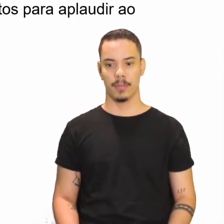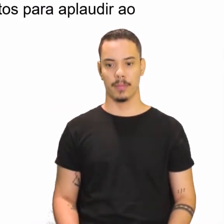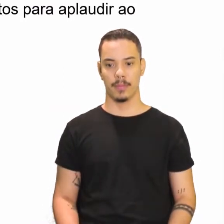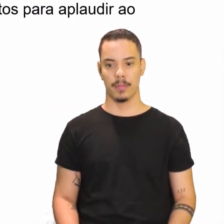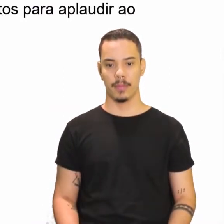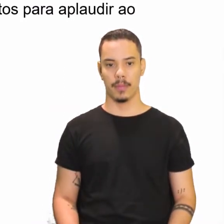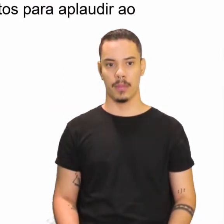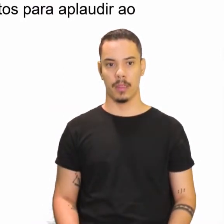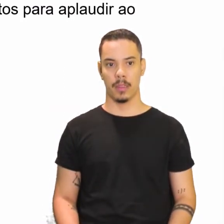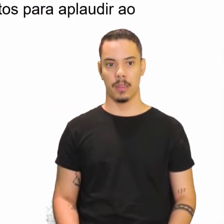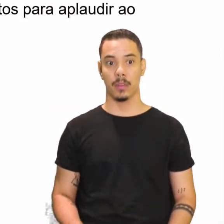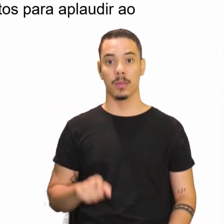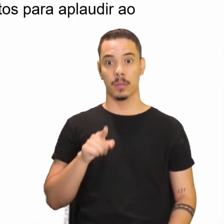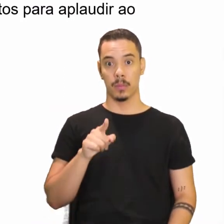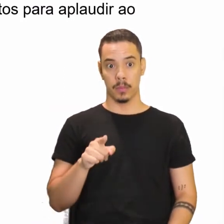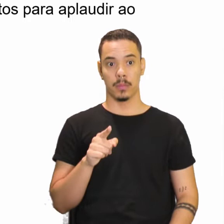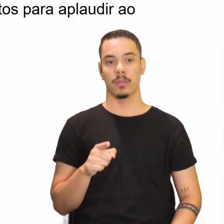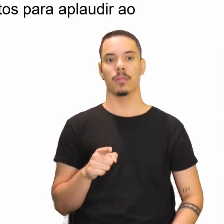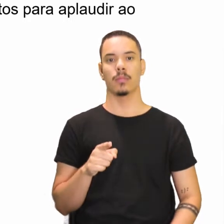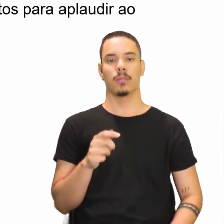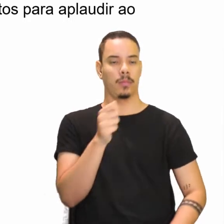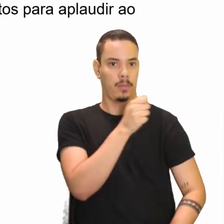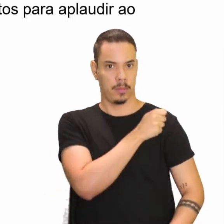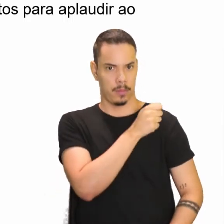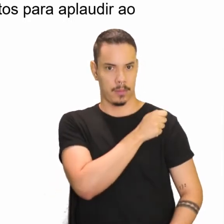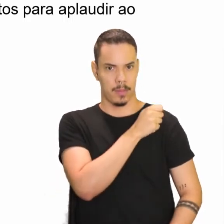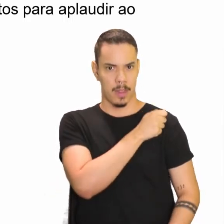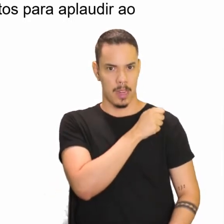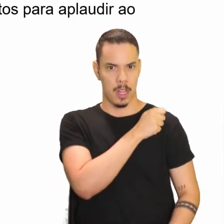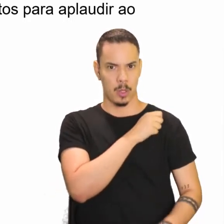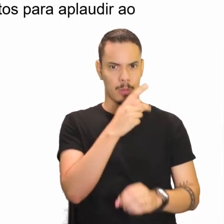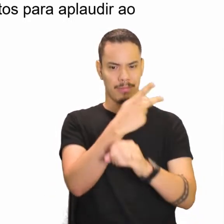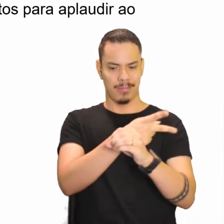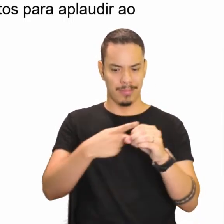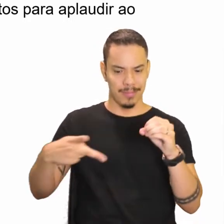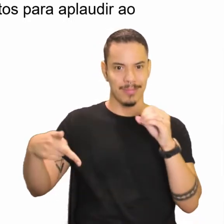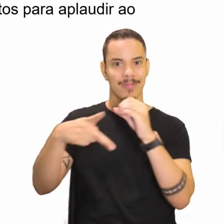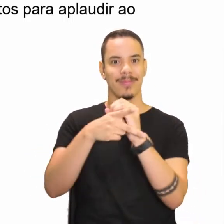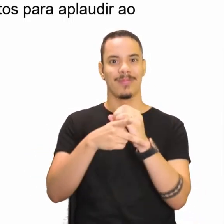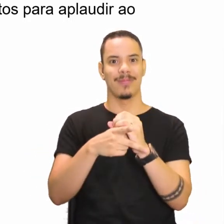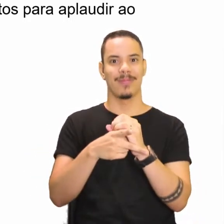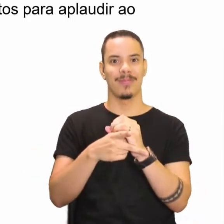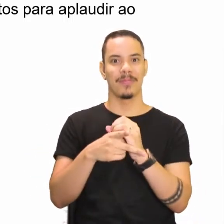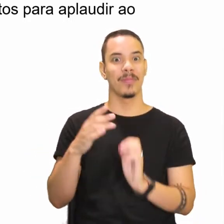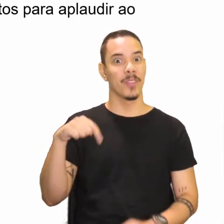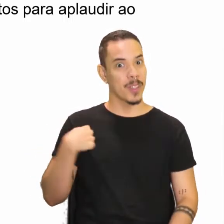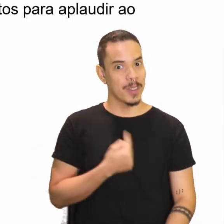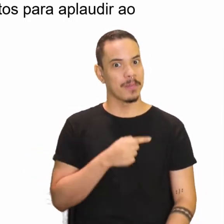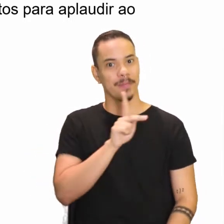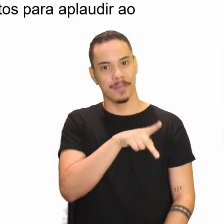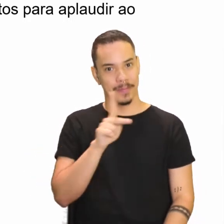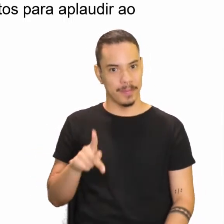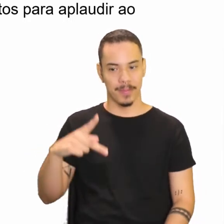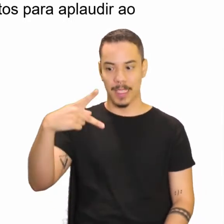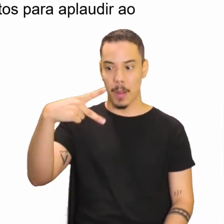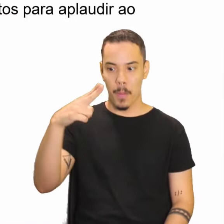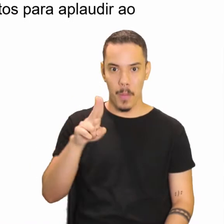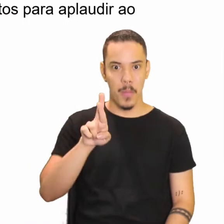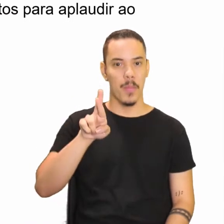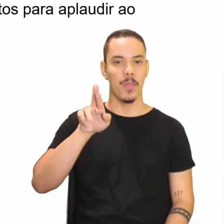Você tá aluno da NASA, pegando a fala da nossa amada Pura,